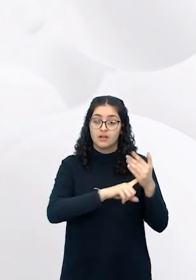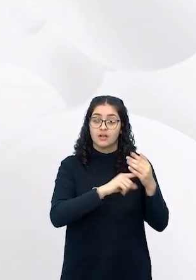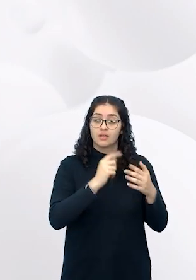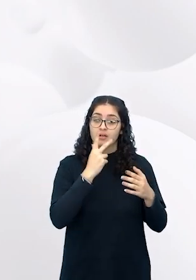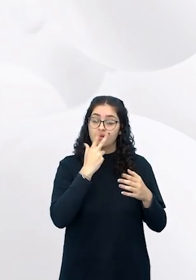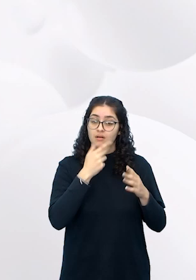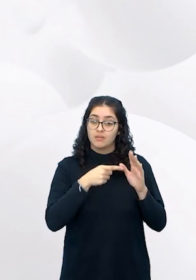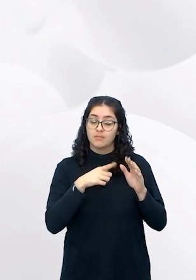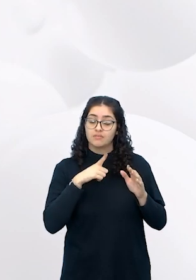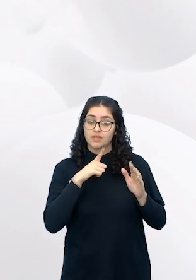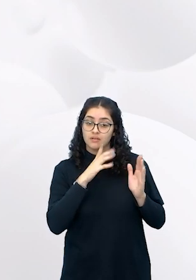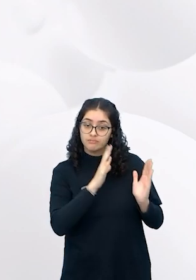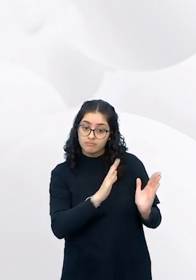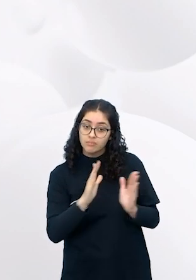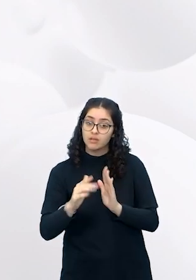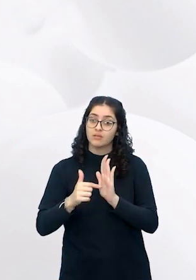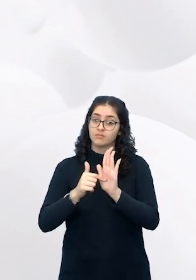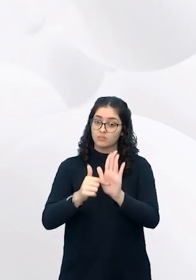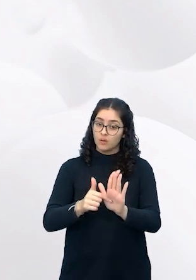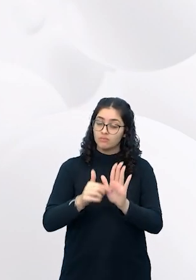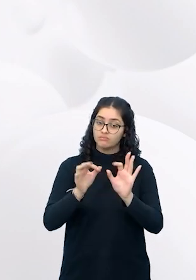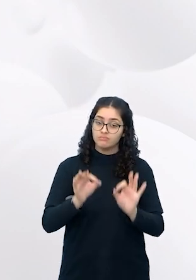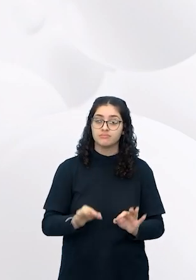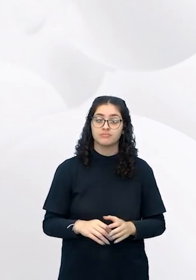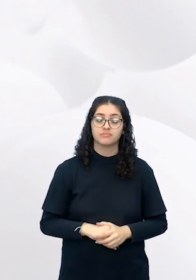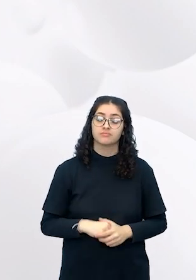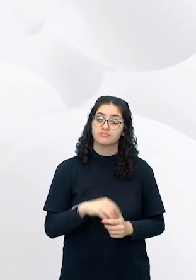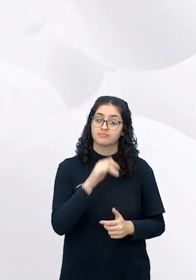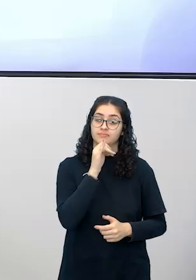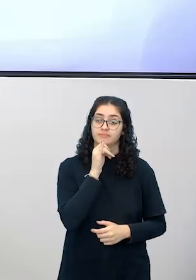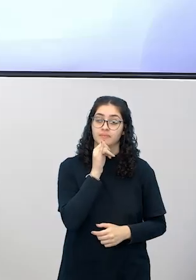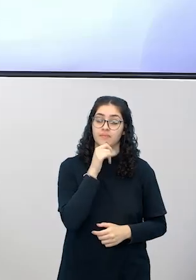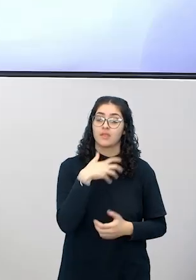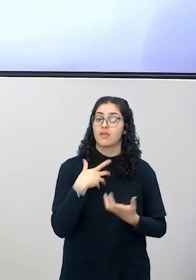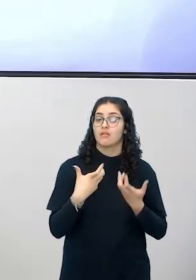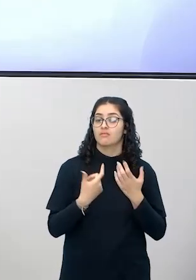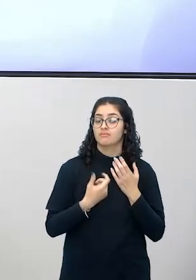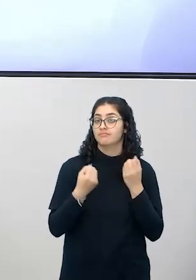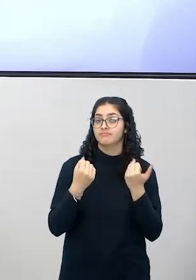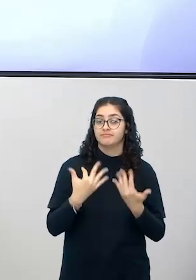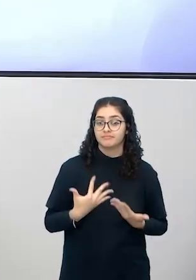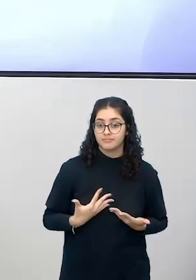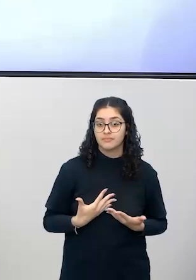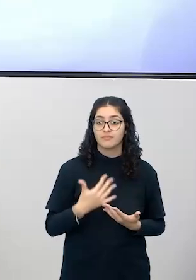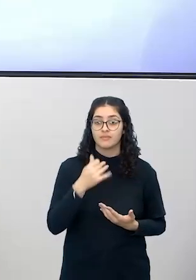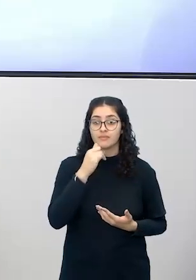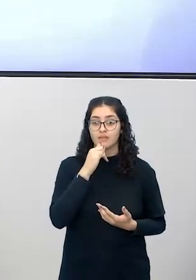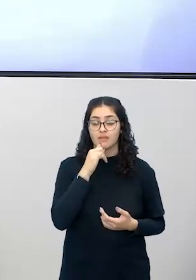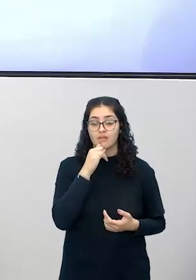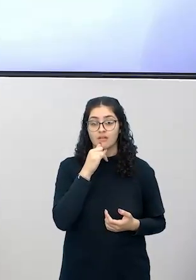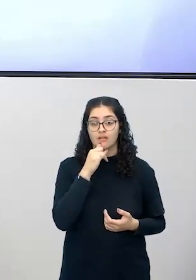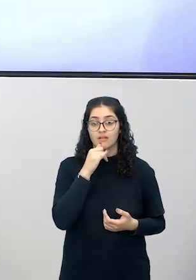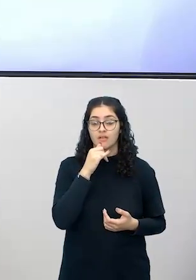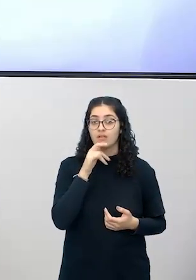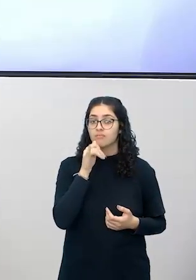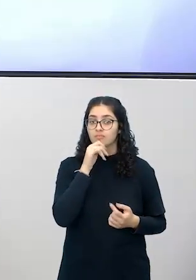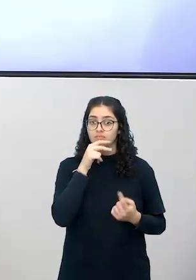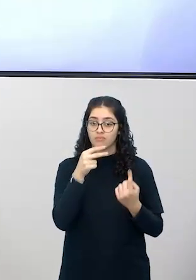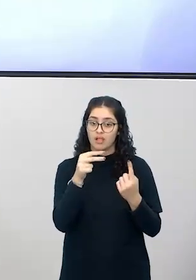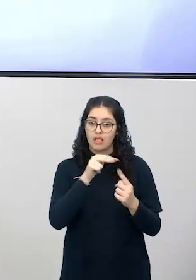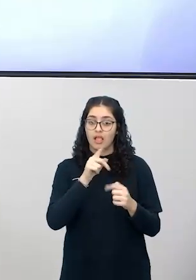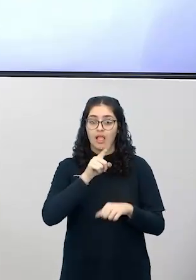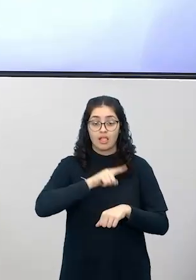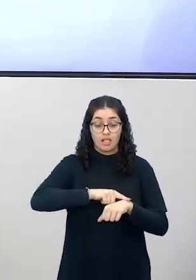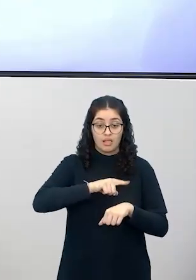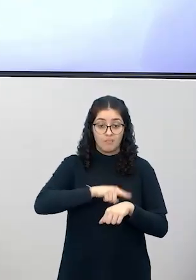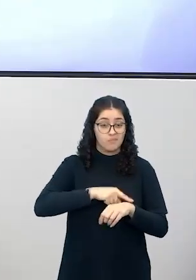imprimindo certo ritmo, por exemplo. Então vamos supor que eu queira explicar uma percepção sobre tempo na aula de história.